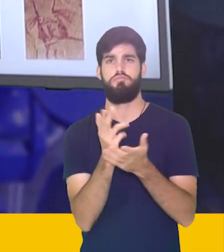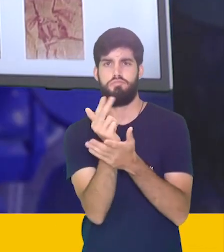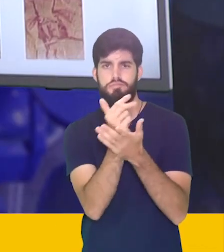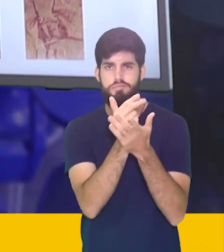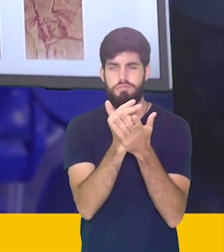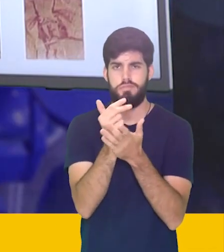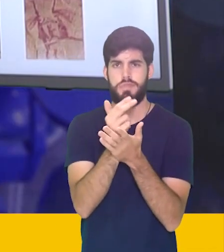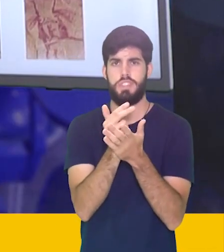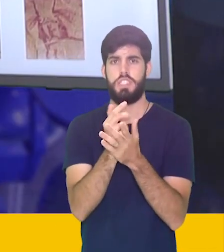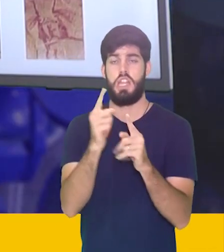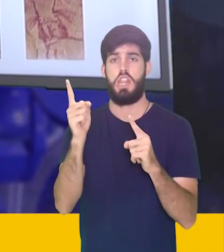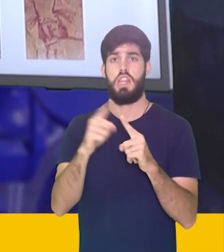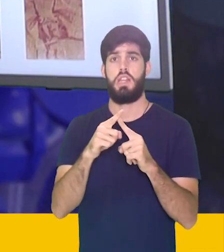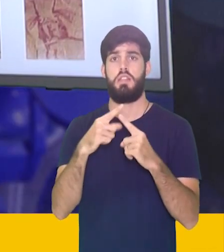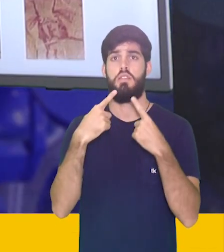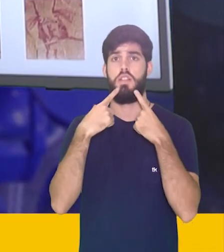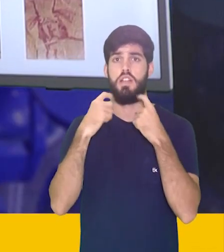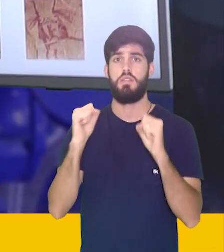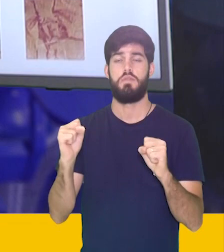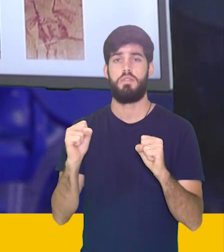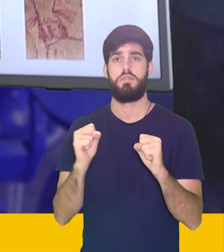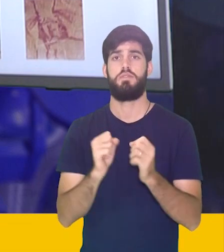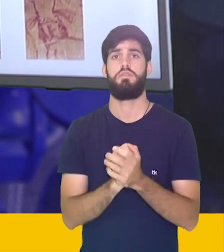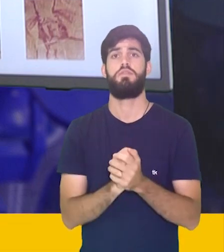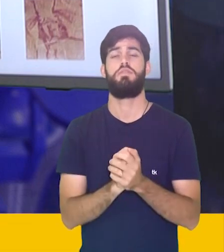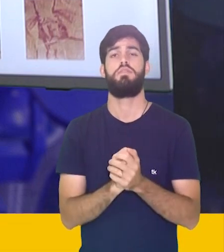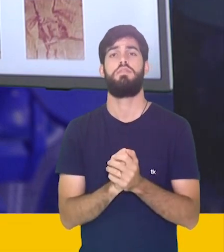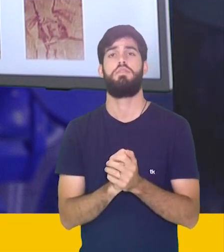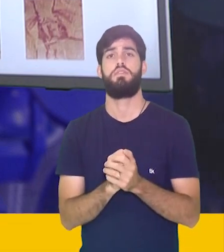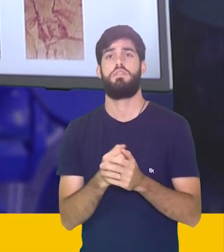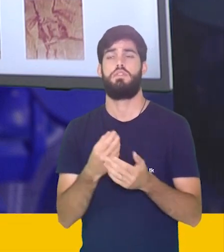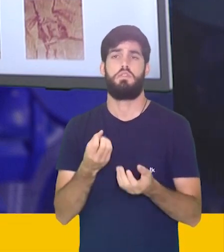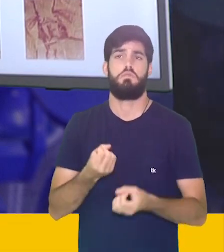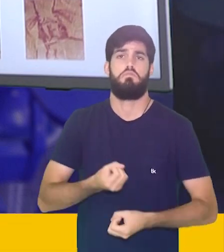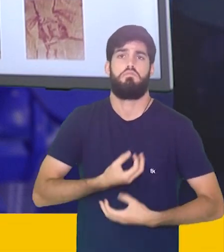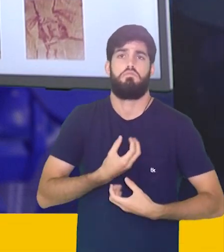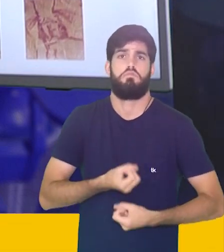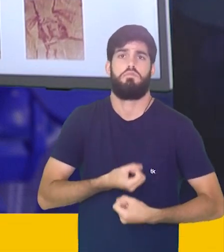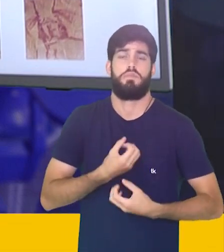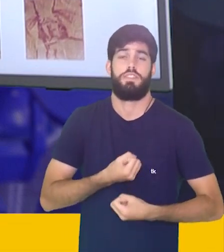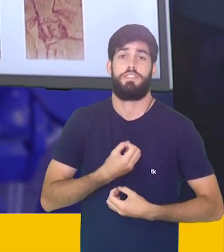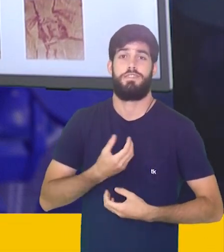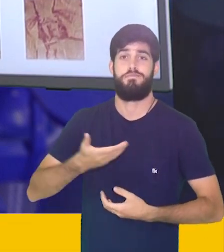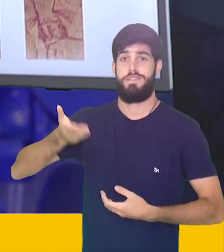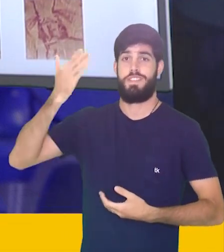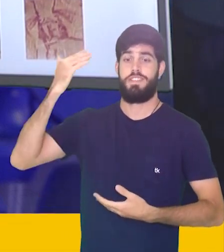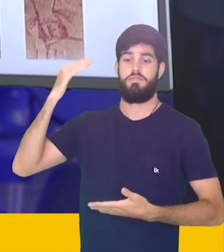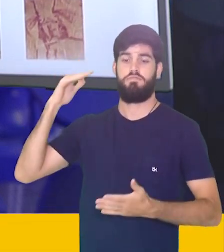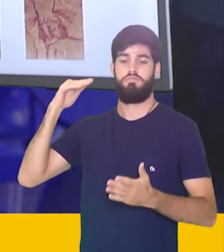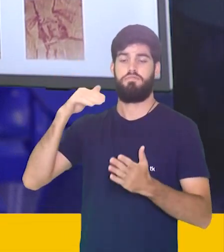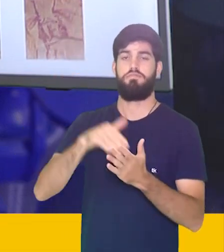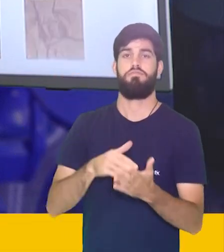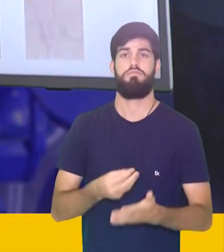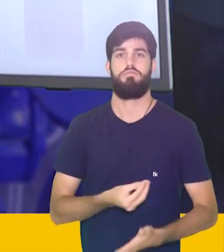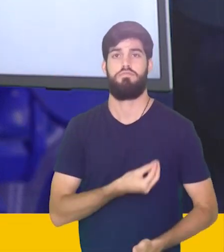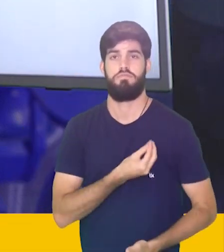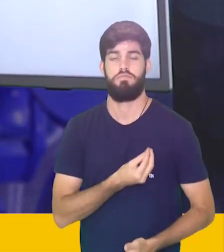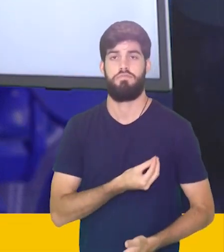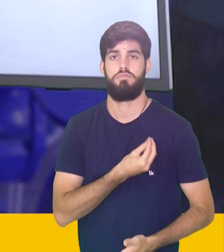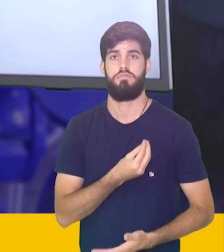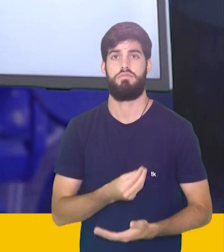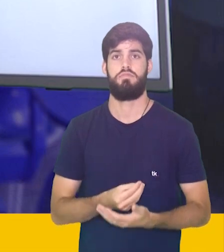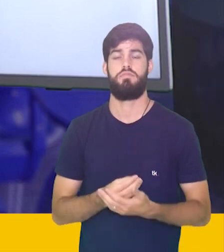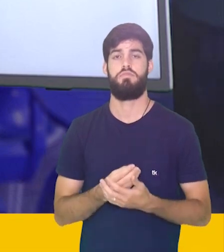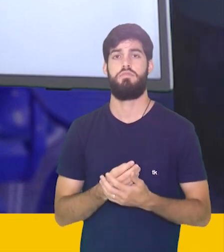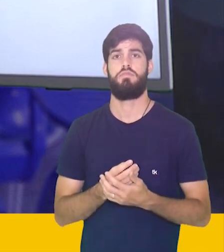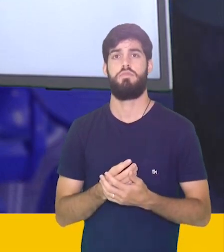rupestres, elas são um tipo de linguagem que expressa uma realidade do passado para o presente.